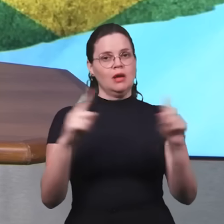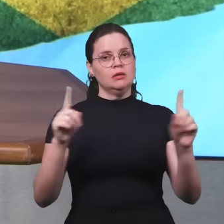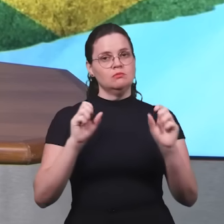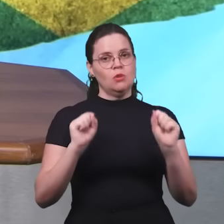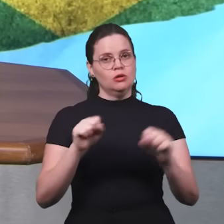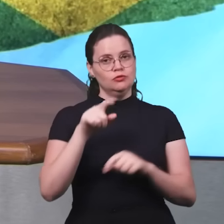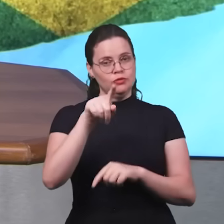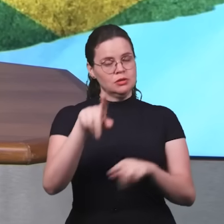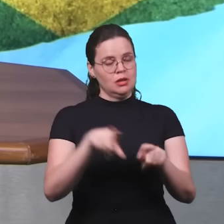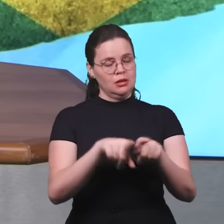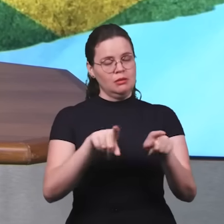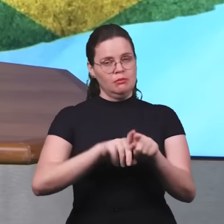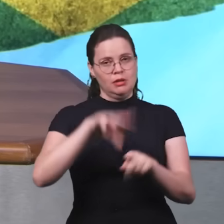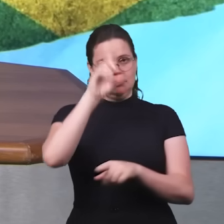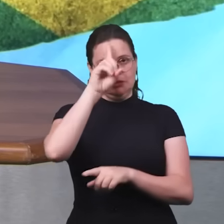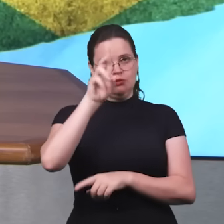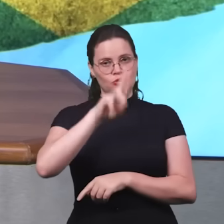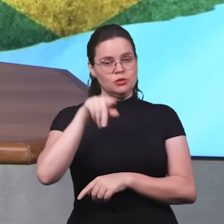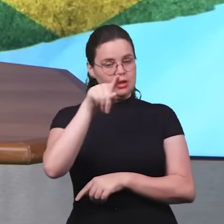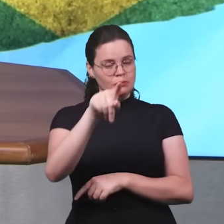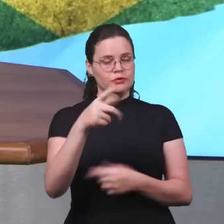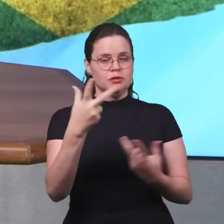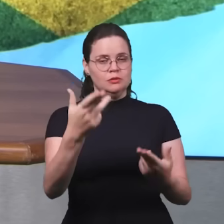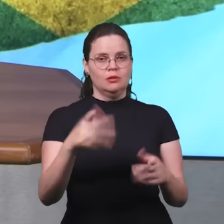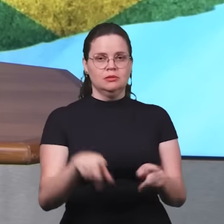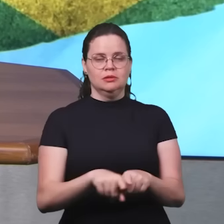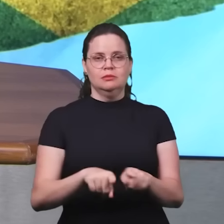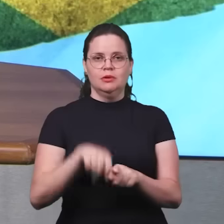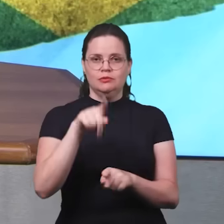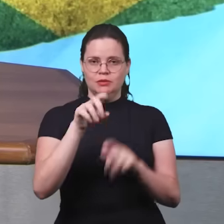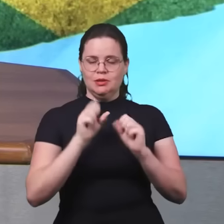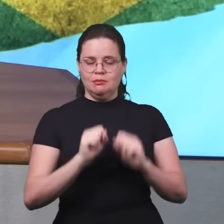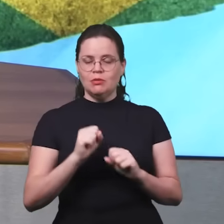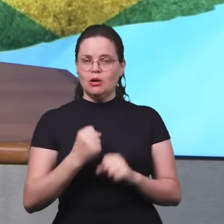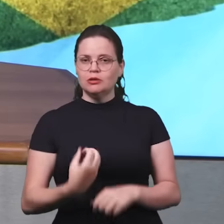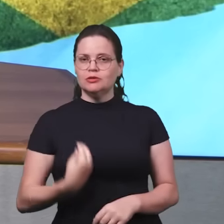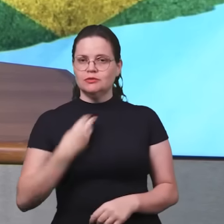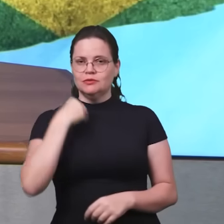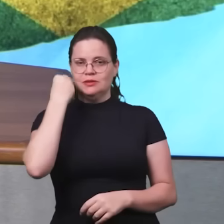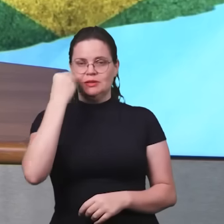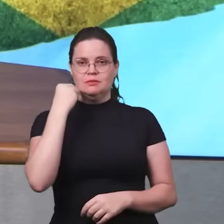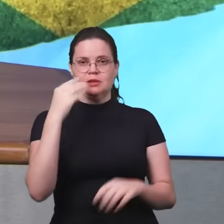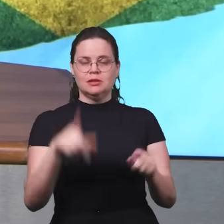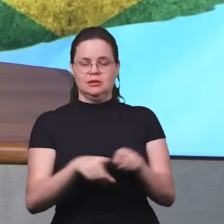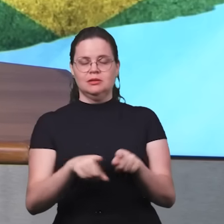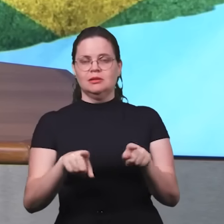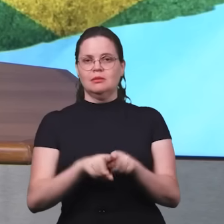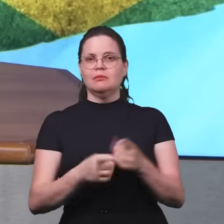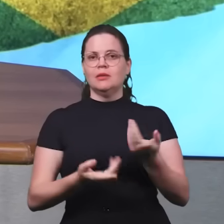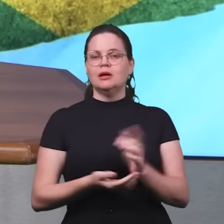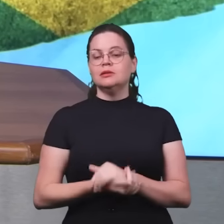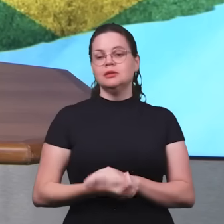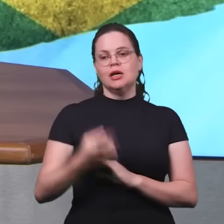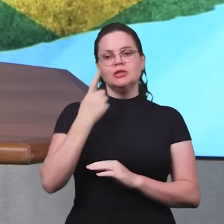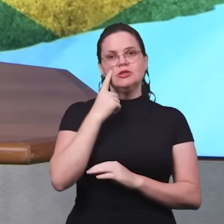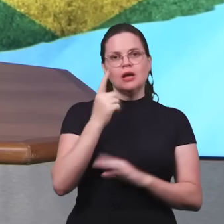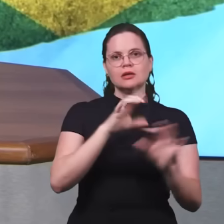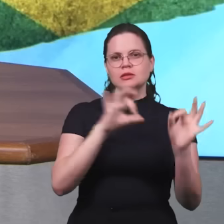quem sabe, Deus também tem o mesmo para você. Você pode viver essa experiência de